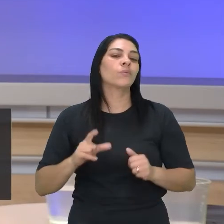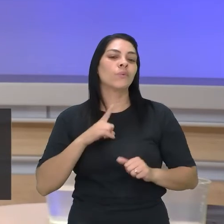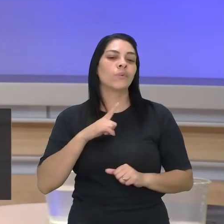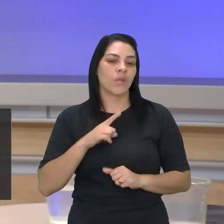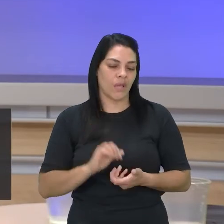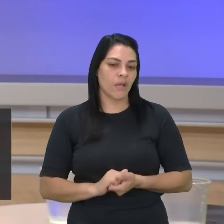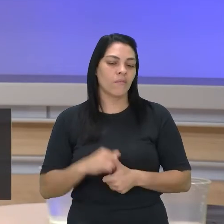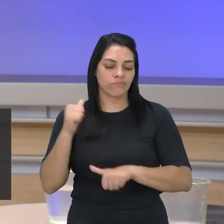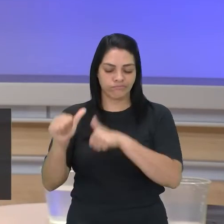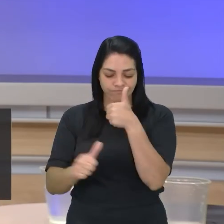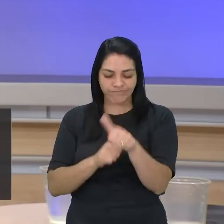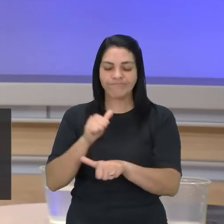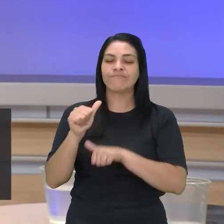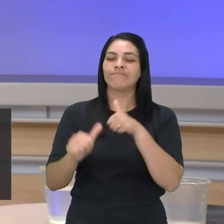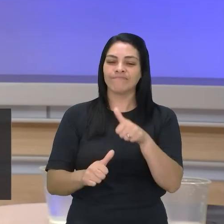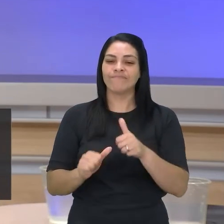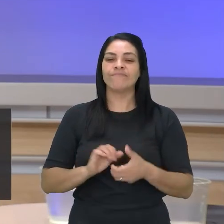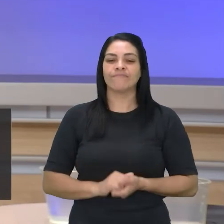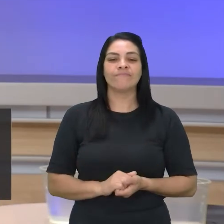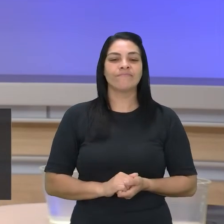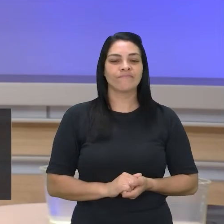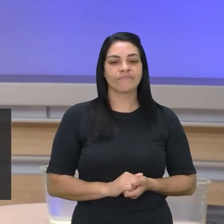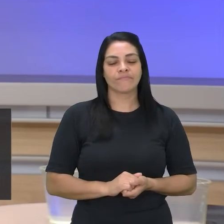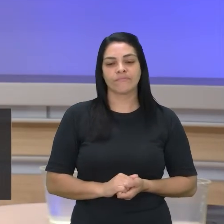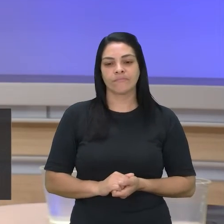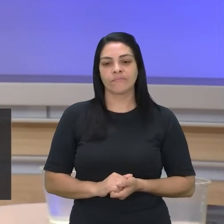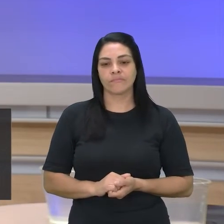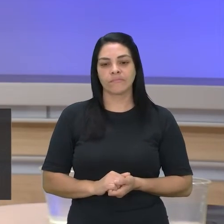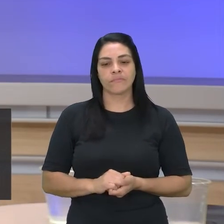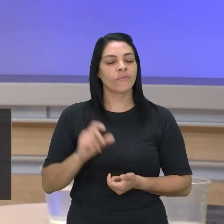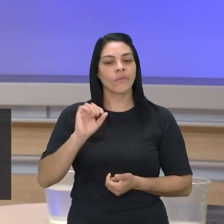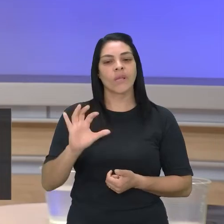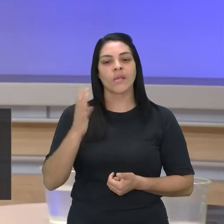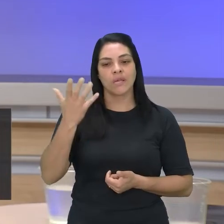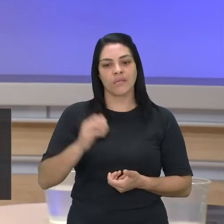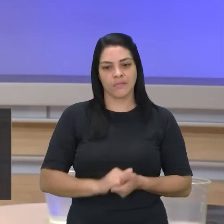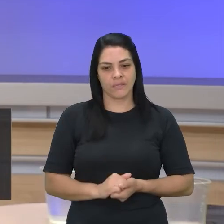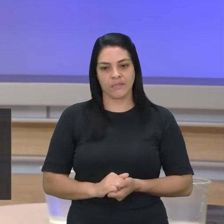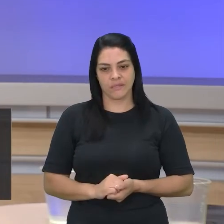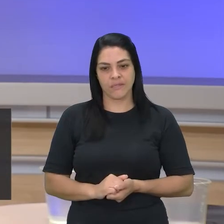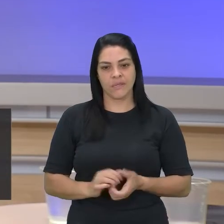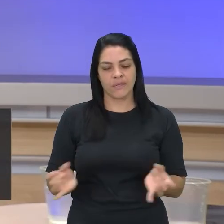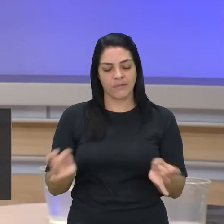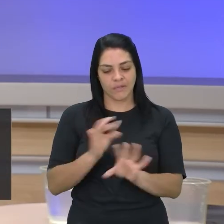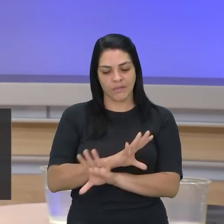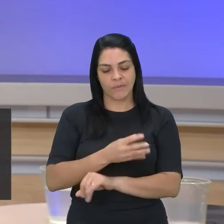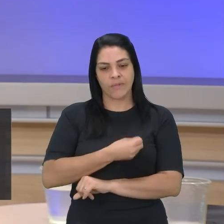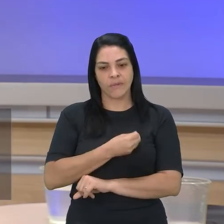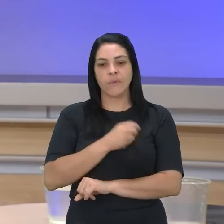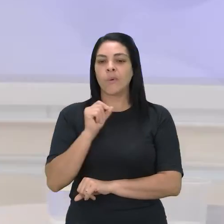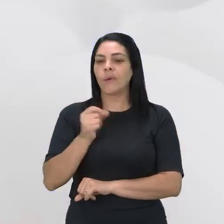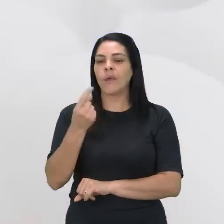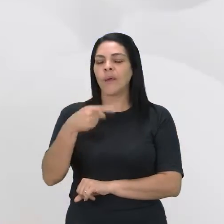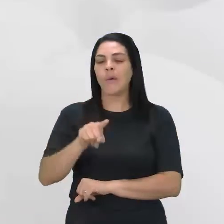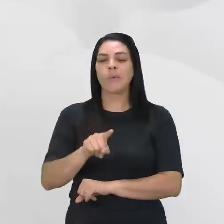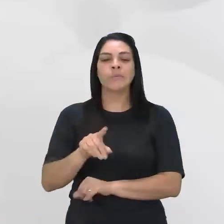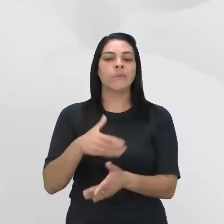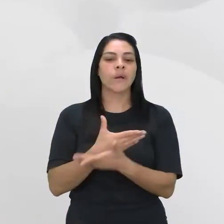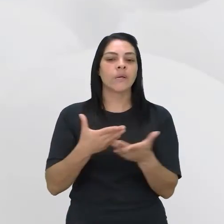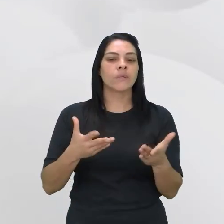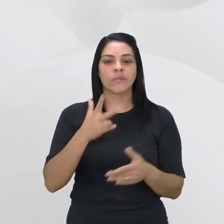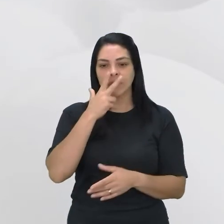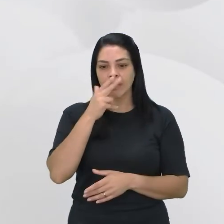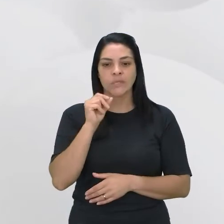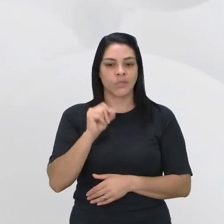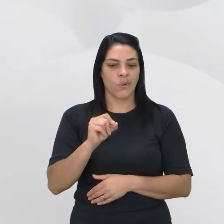sendo restabelecida ali, né? E aí a gente encerra, né, as vivências com essa última que a gente acha